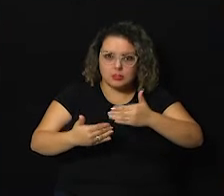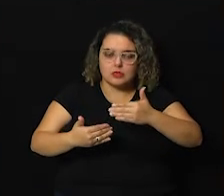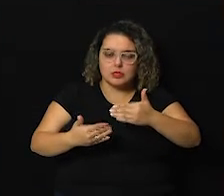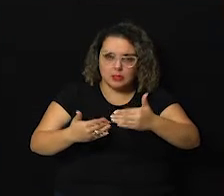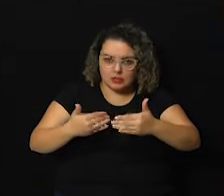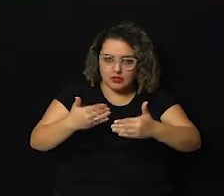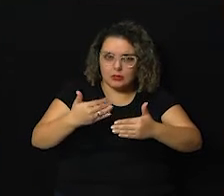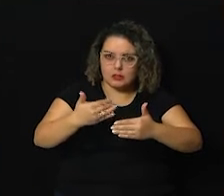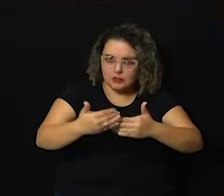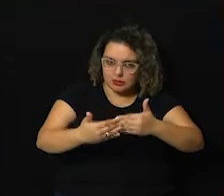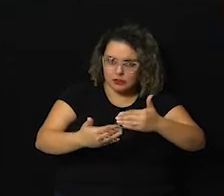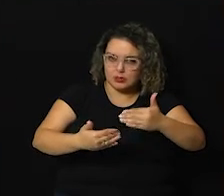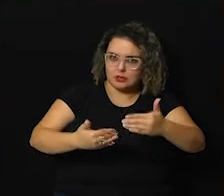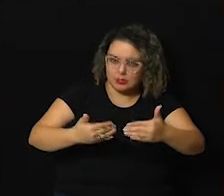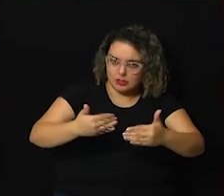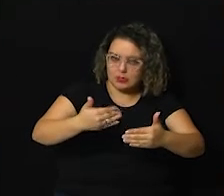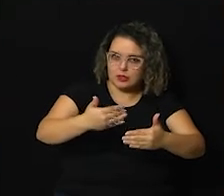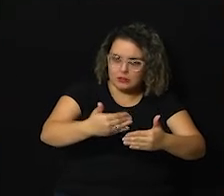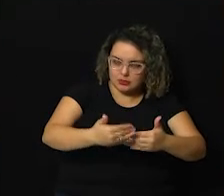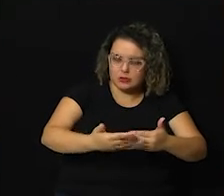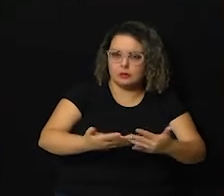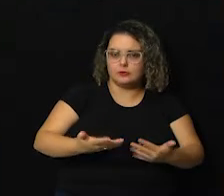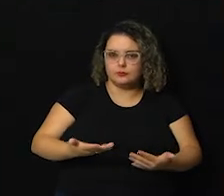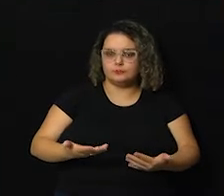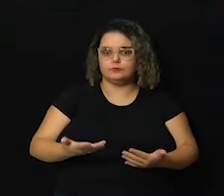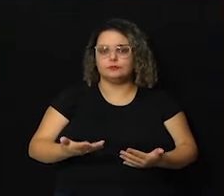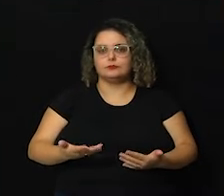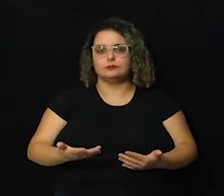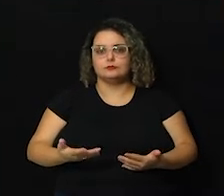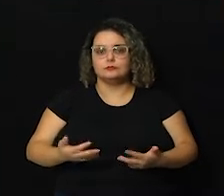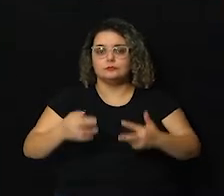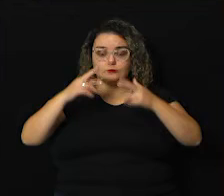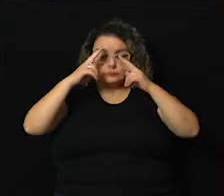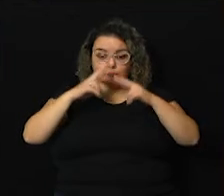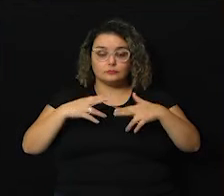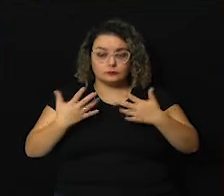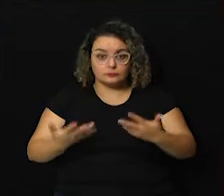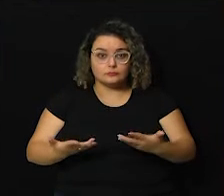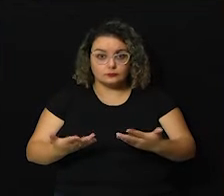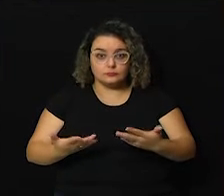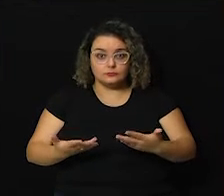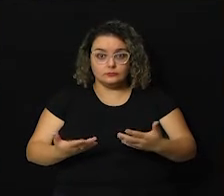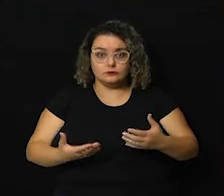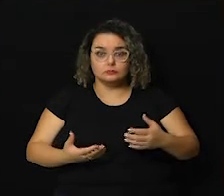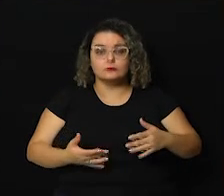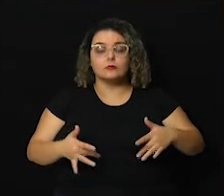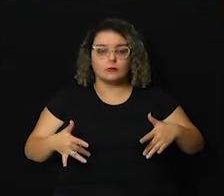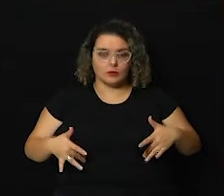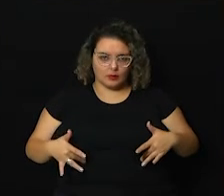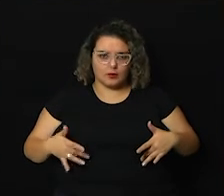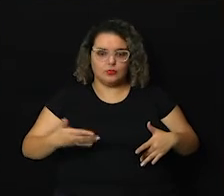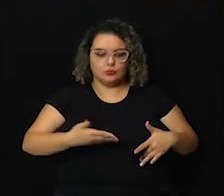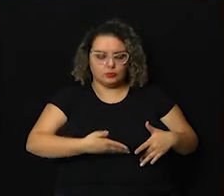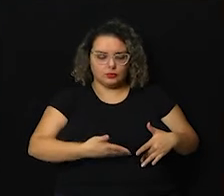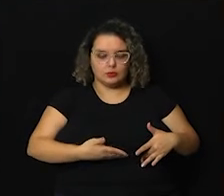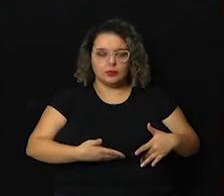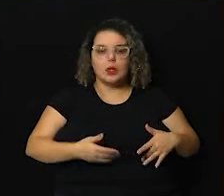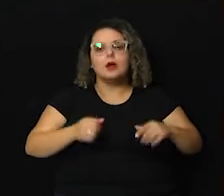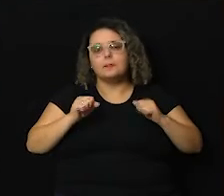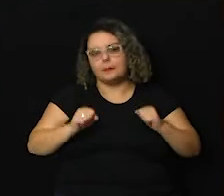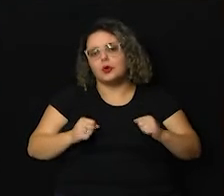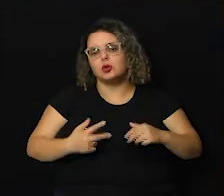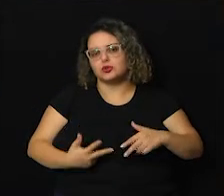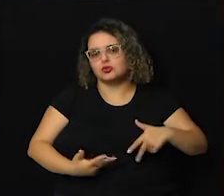lenta e gradativa, ela respeita um pouco a função renal e dá para um indivíduo ser operado.